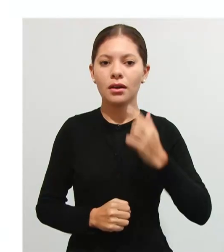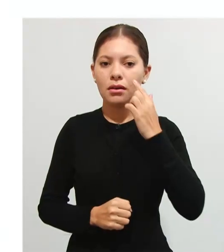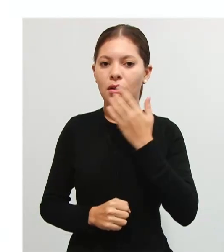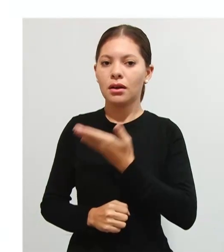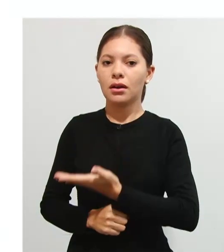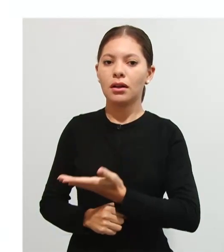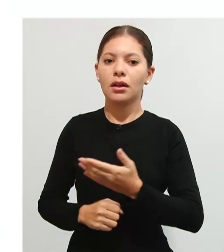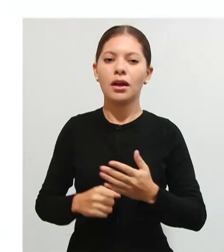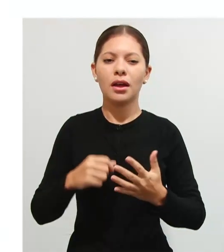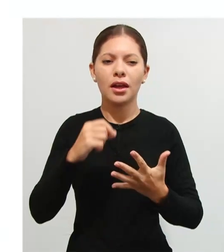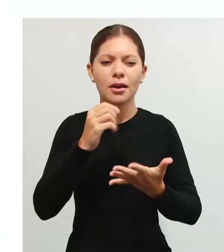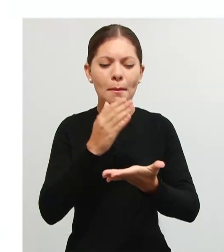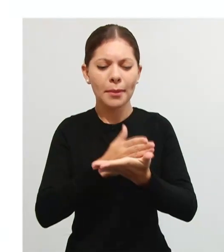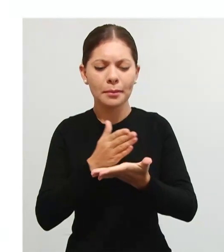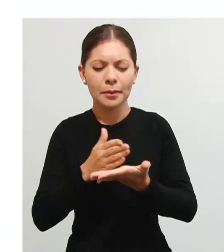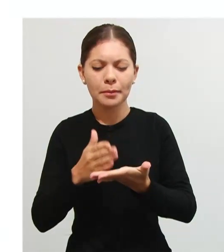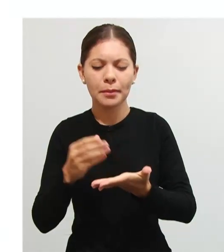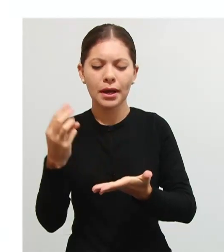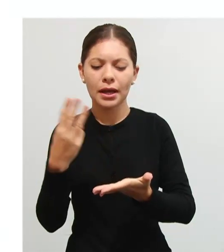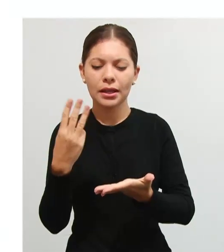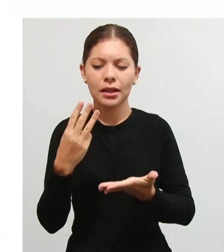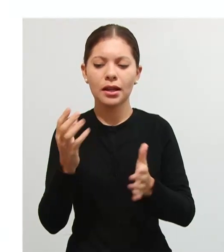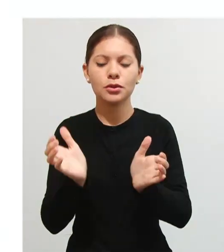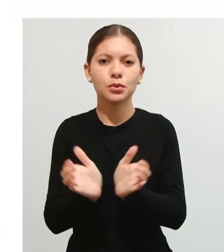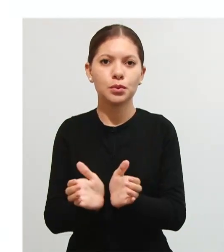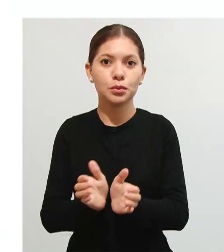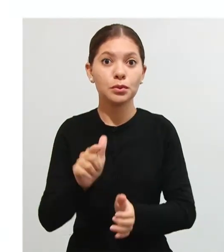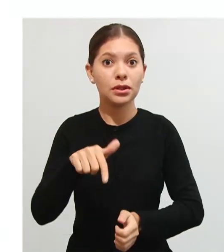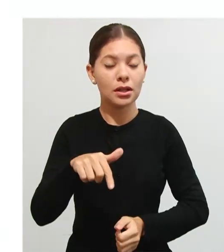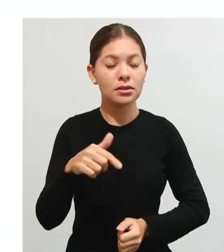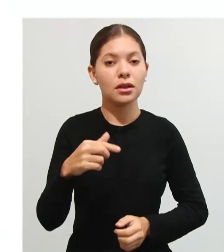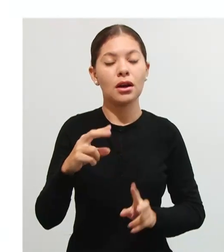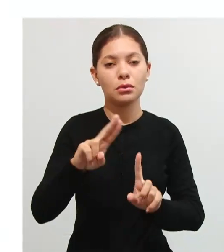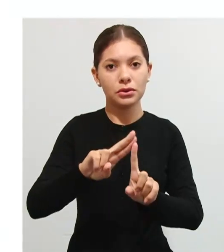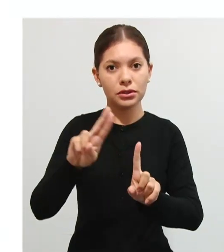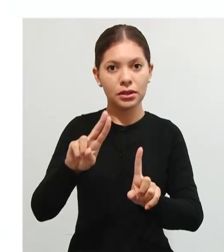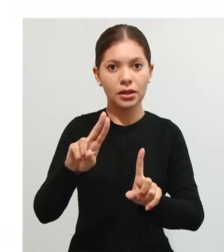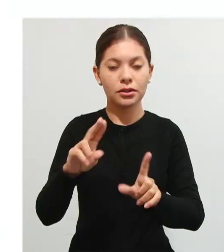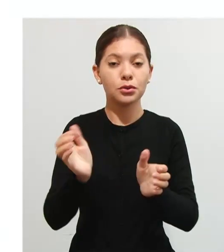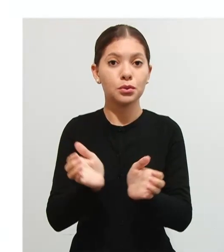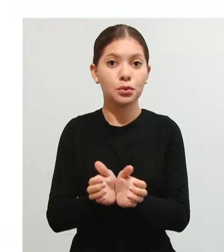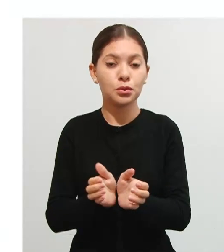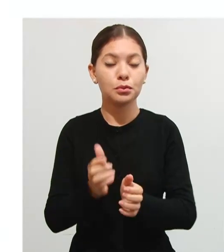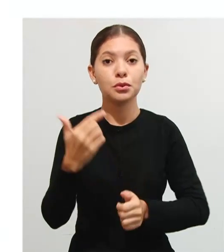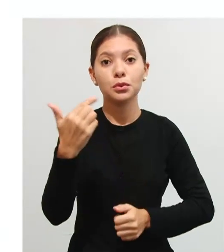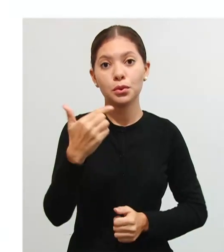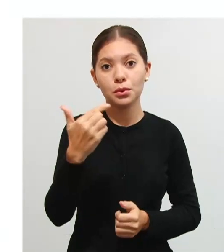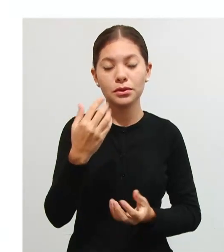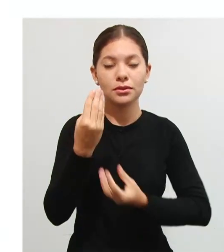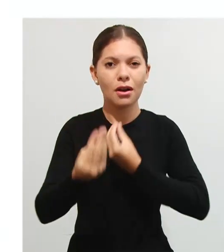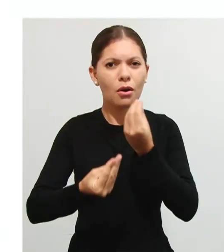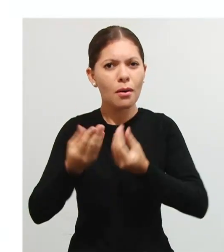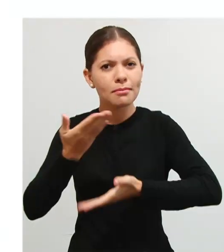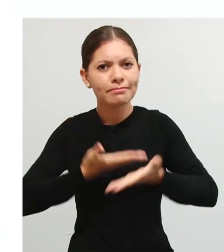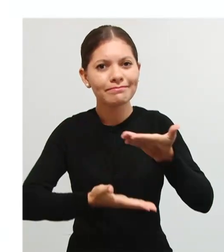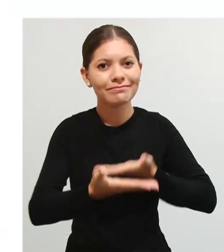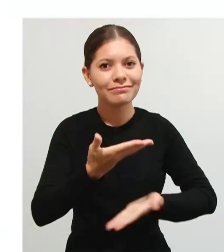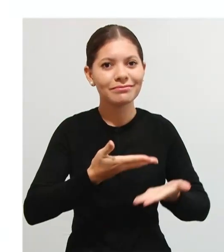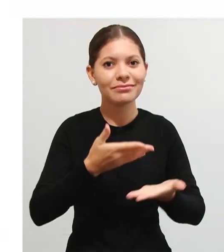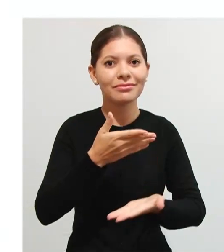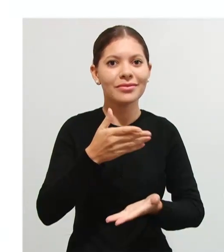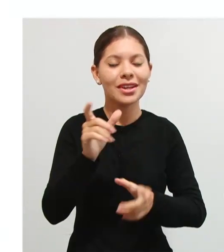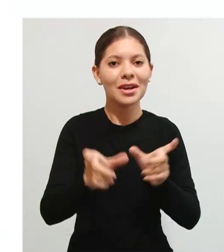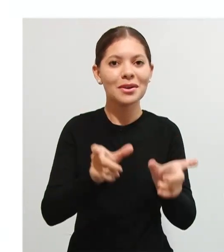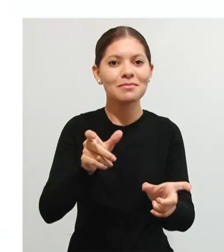3 grupos. Nesta unidade, trabalharemos o grupo 2, como as pessoas interagem. O princípio